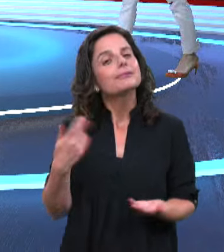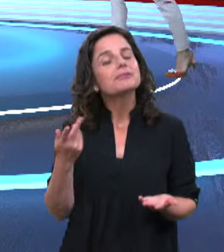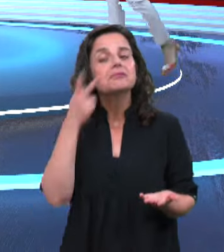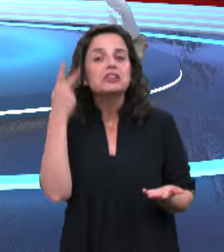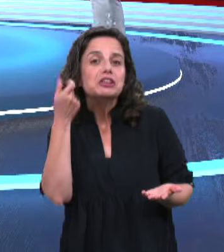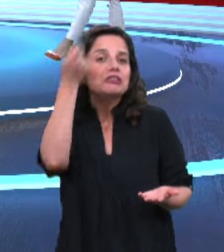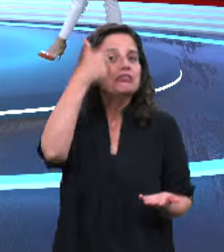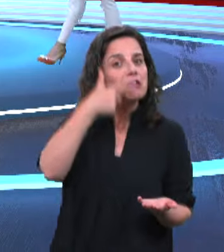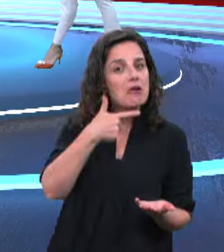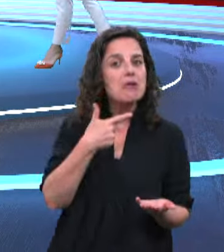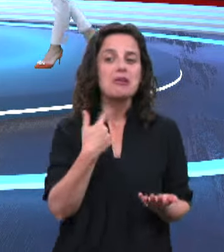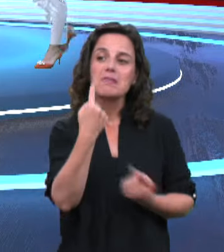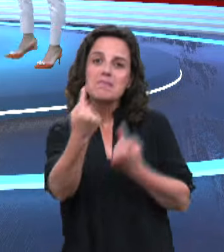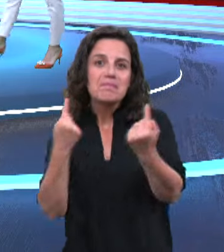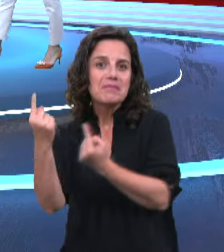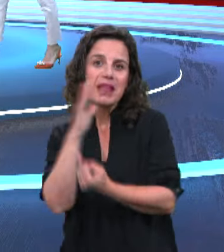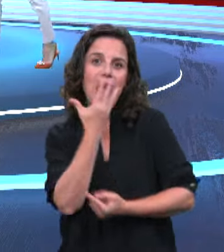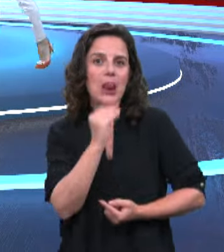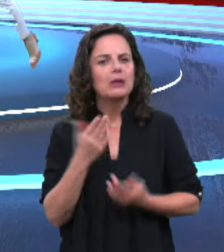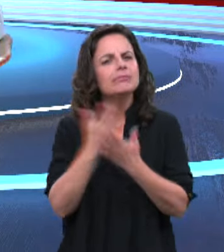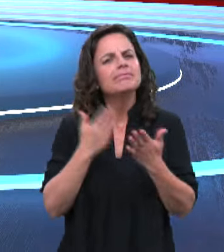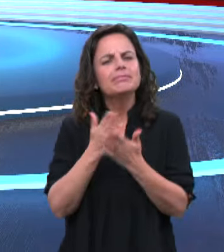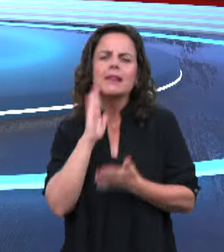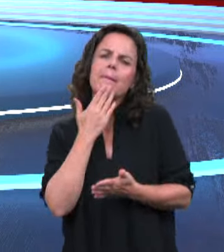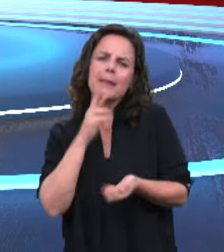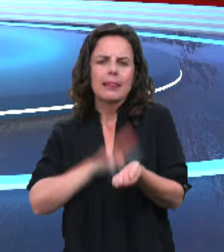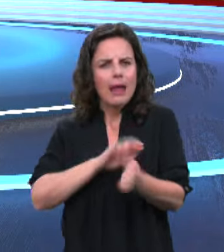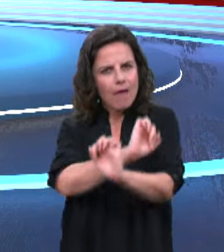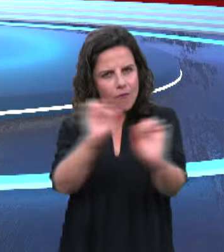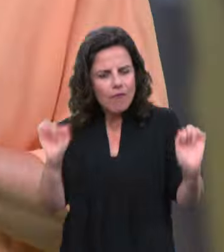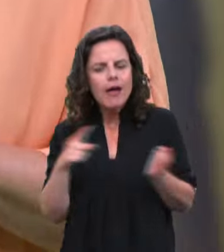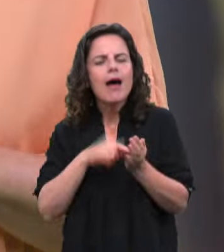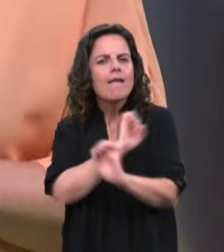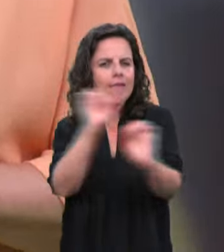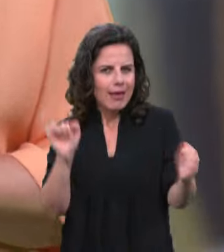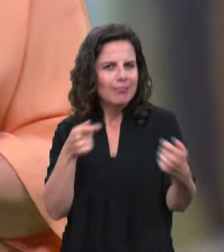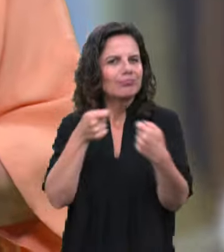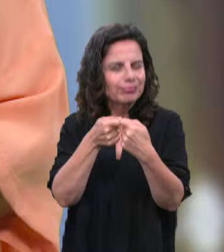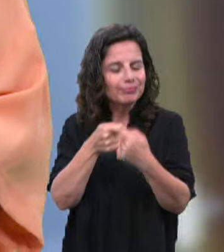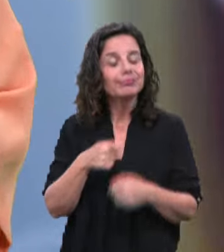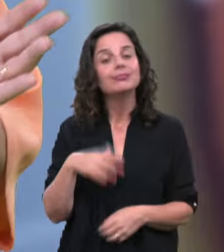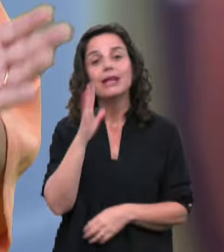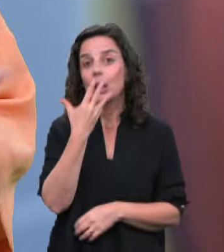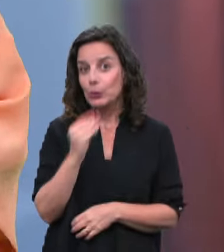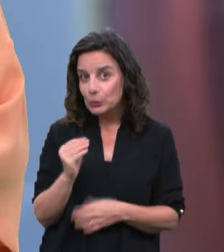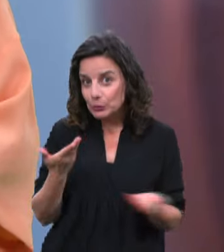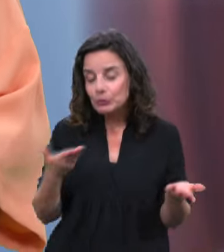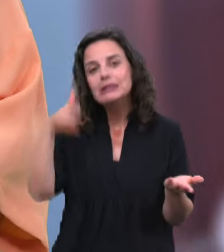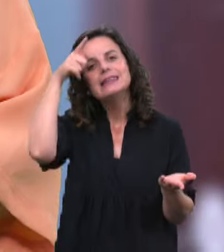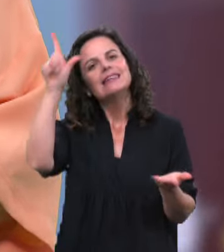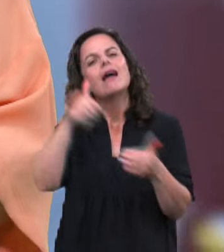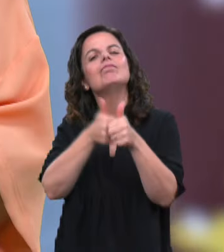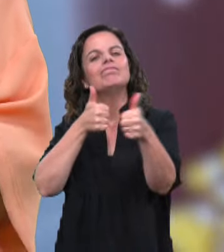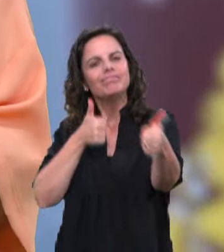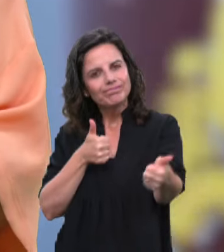histórias de vivências singulares de alunos que estudam de acordo com os seus ritmos e necessidades. Relatos de alunos de licenciaturas